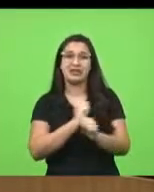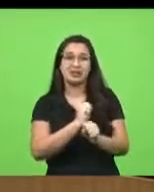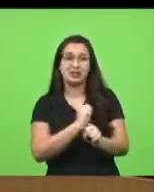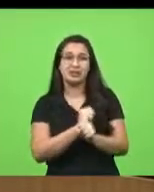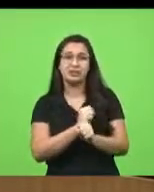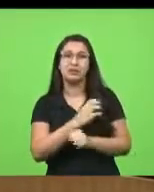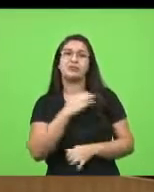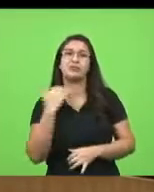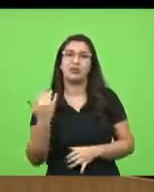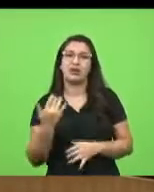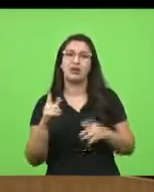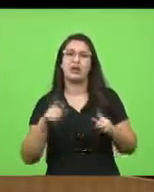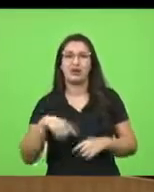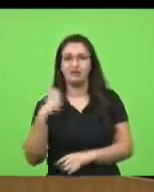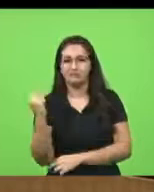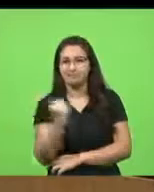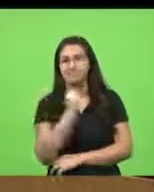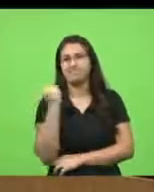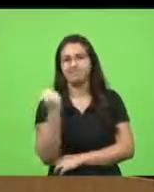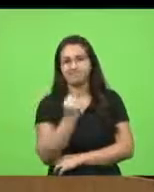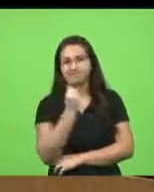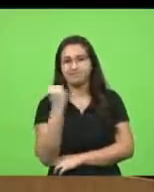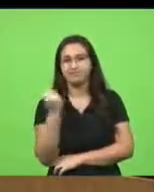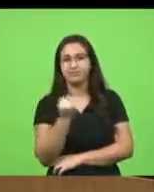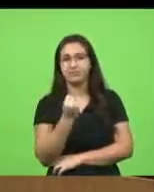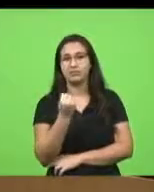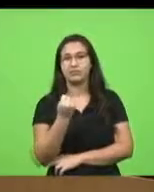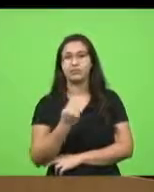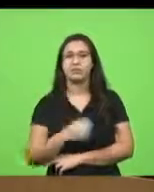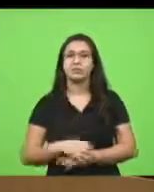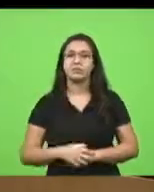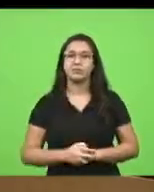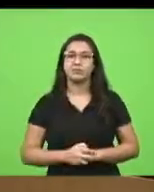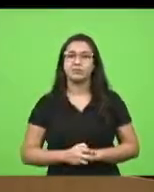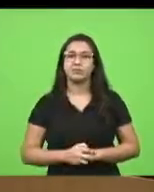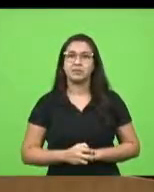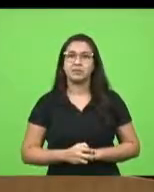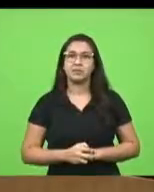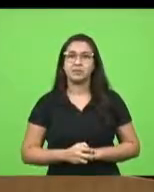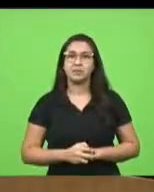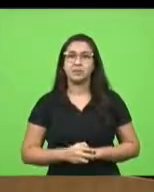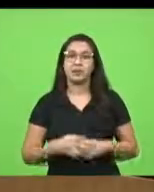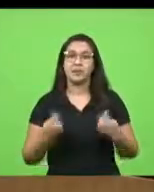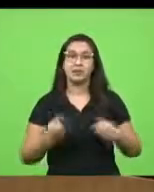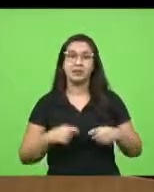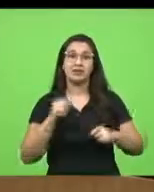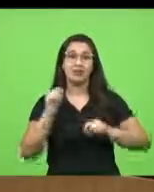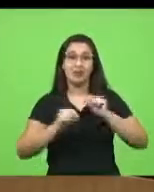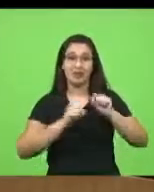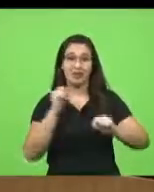gravíssimo. Isso é gravíssimo e precisa um amplo pacto nacional.